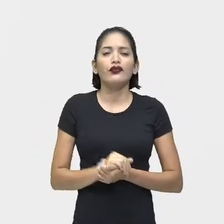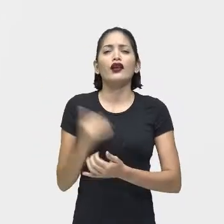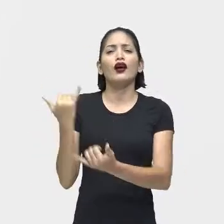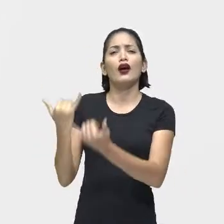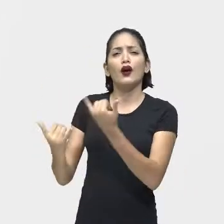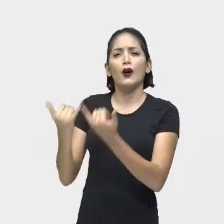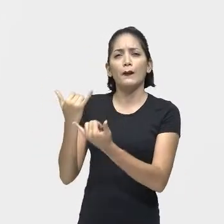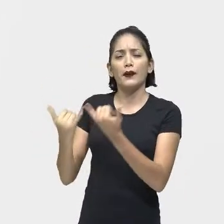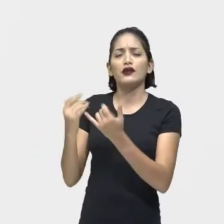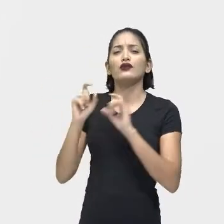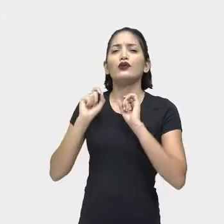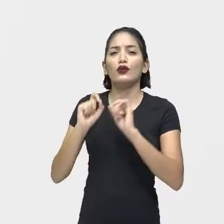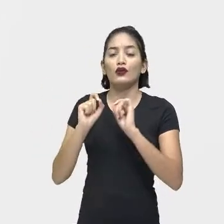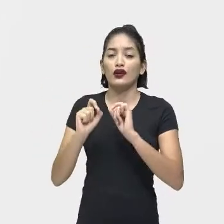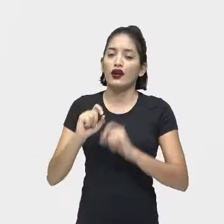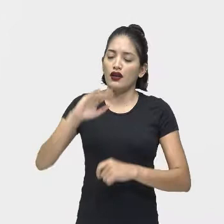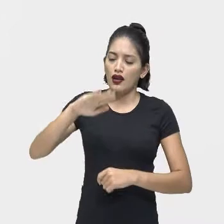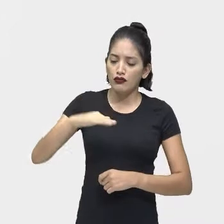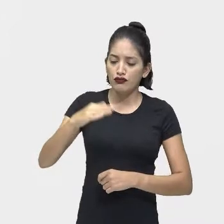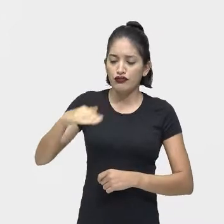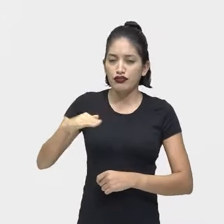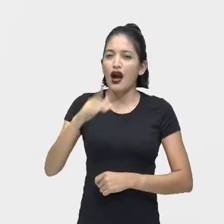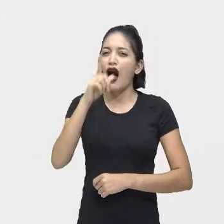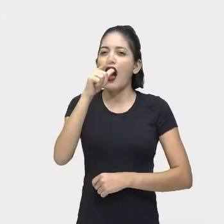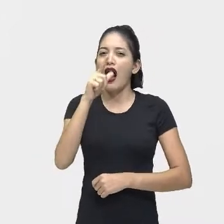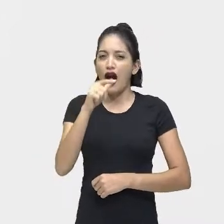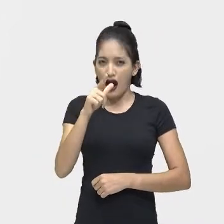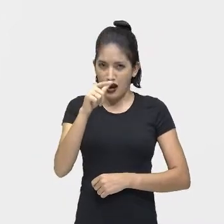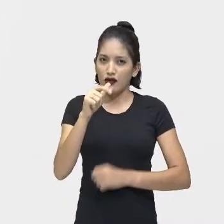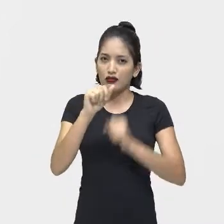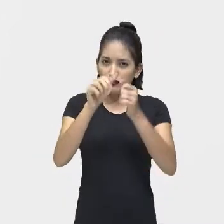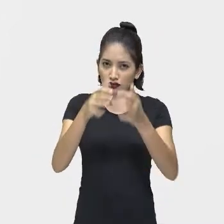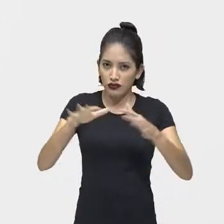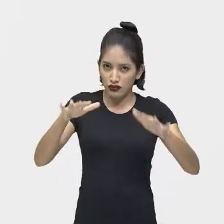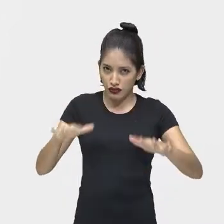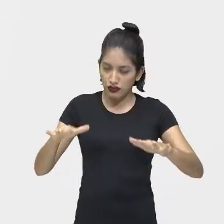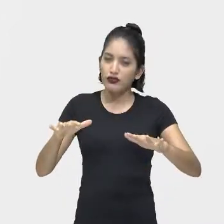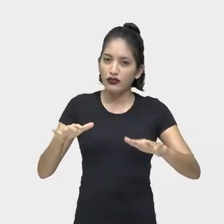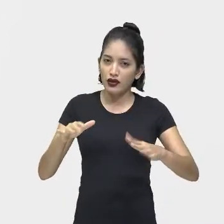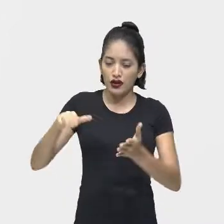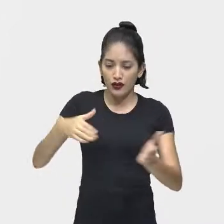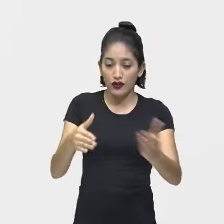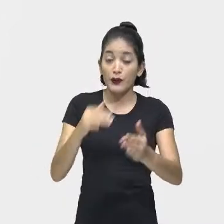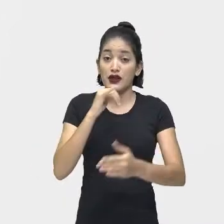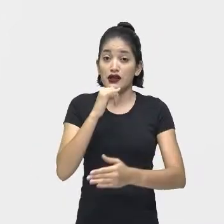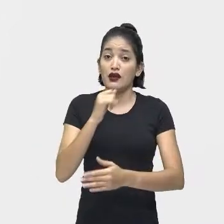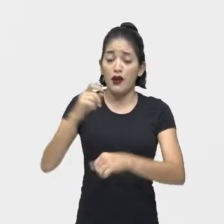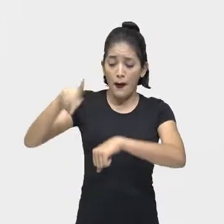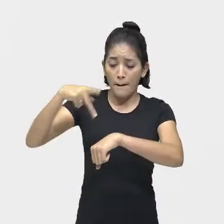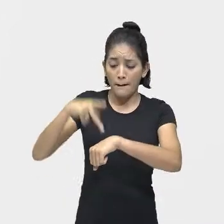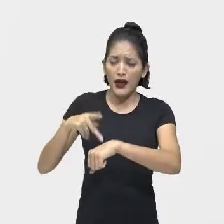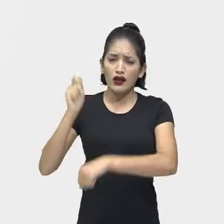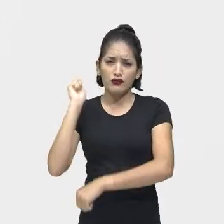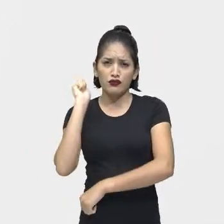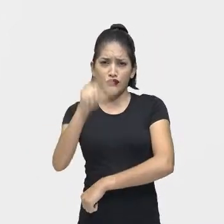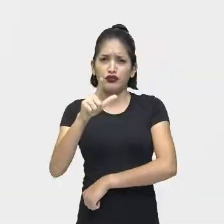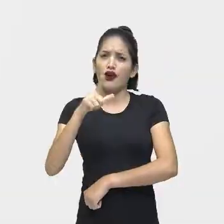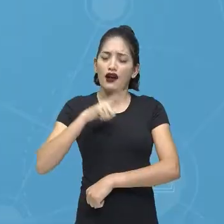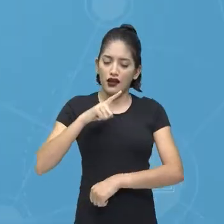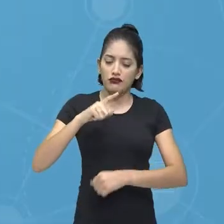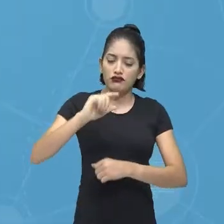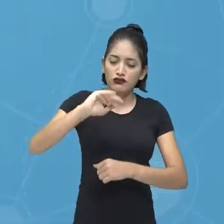às ondulações que se formam na água de um lago, quando jogamos uma pequena